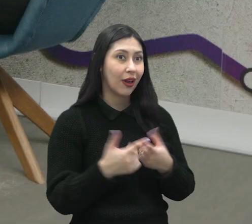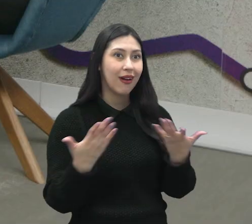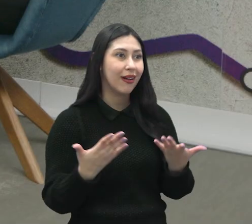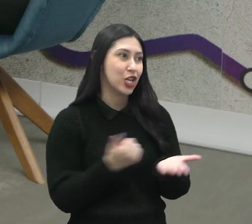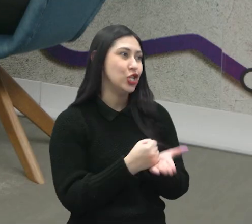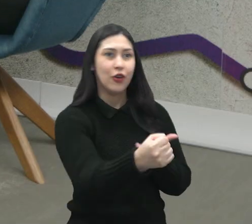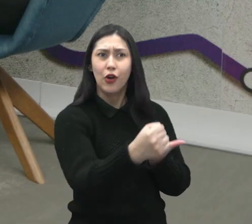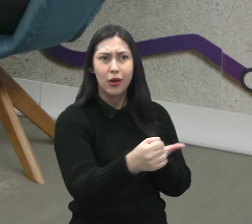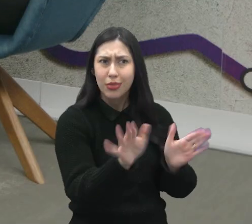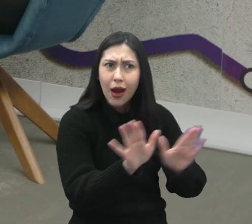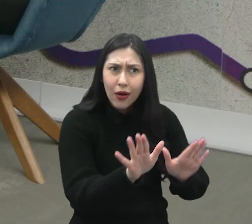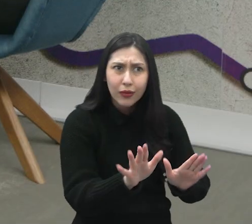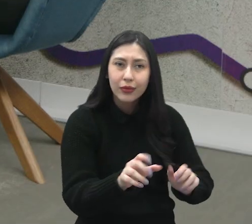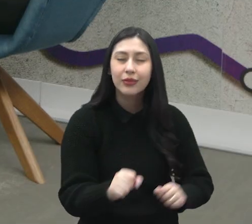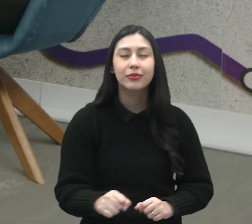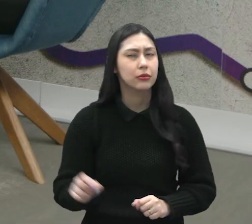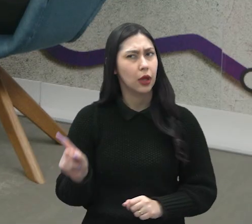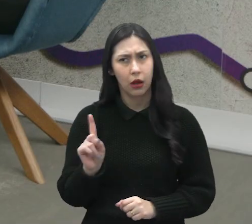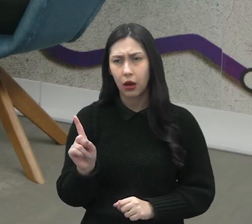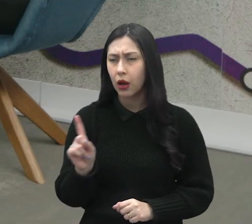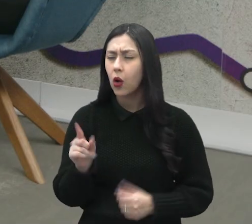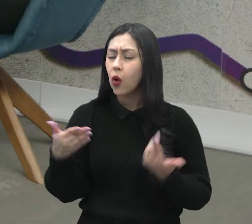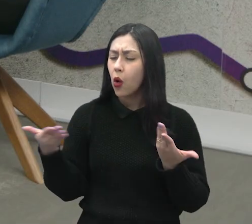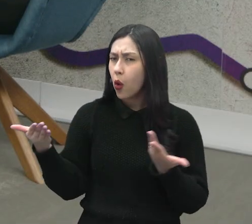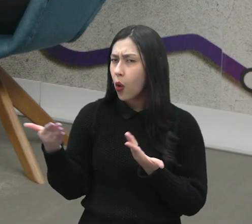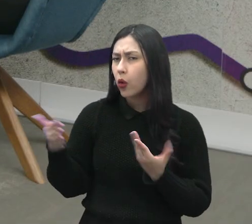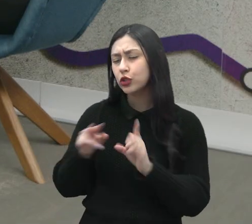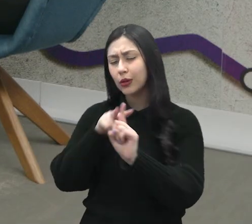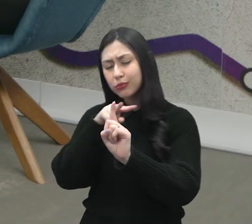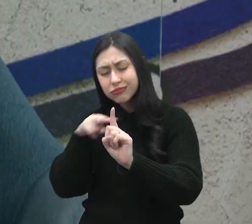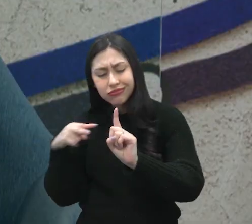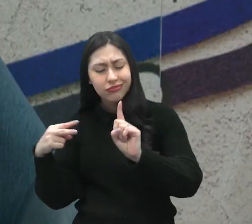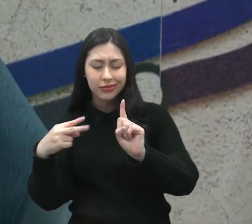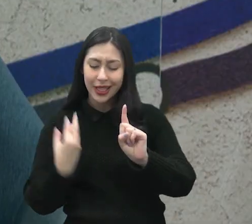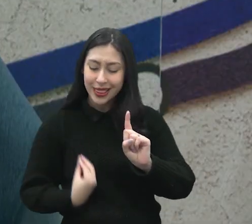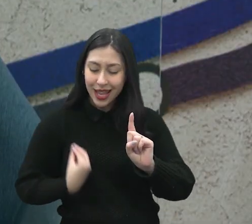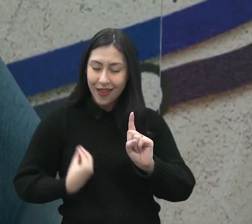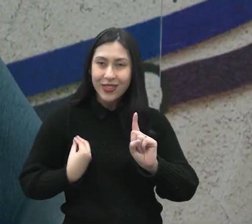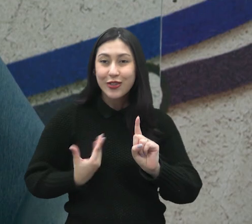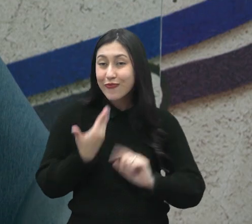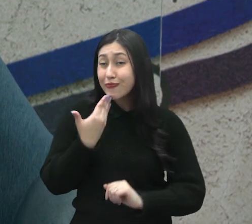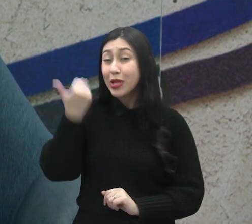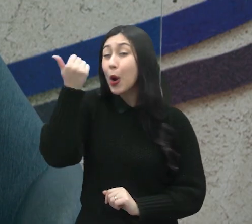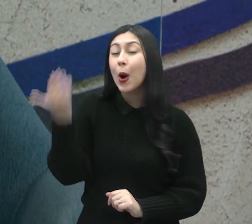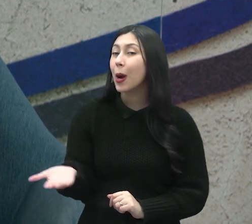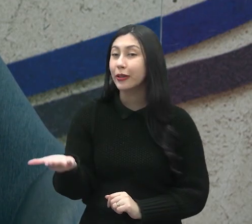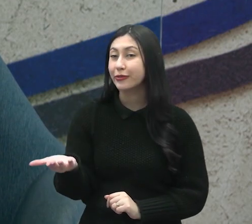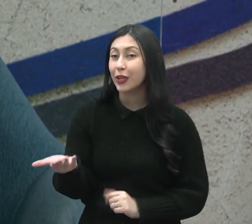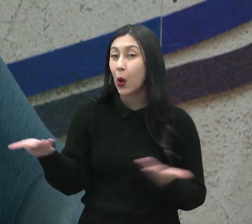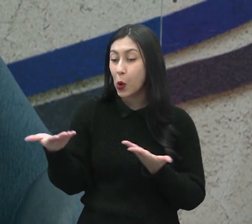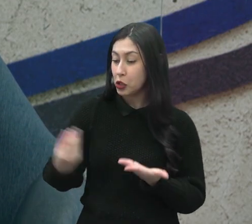né? Não, e hoje a gente tem uma perspectiva, né, de vida ativa muito maior do que a gente tinha